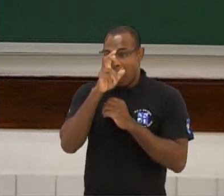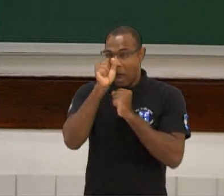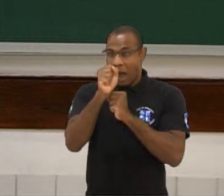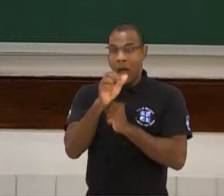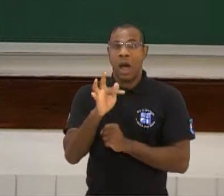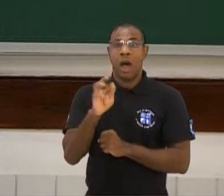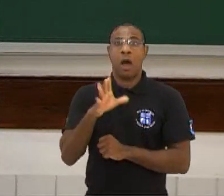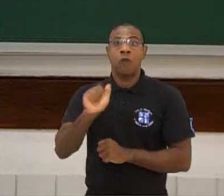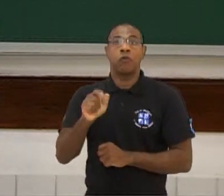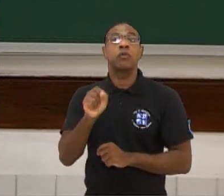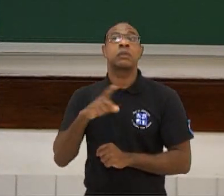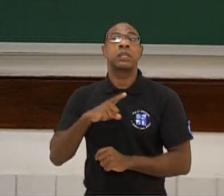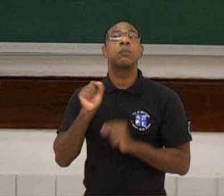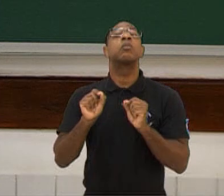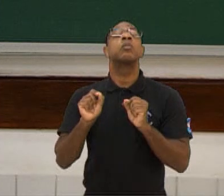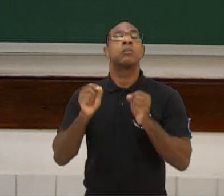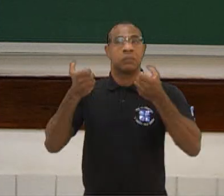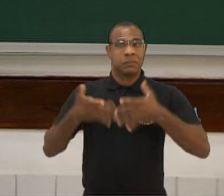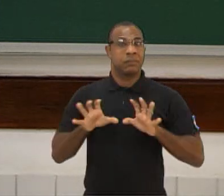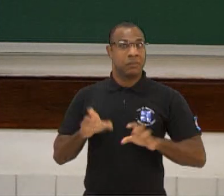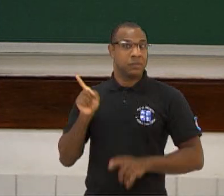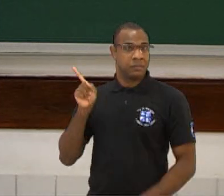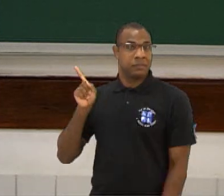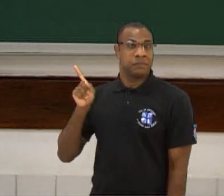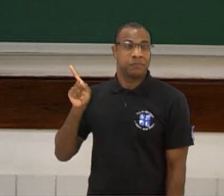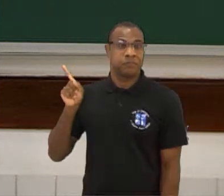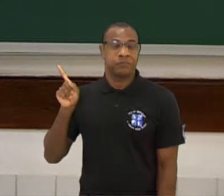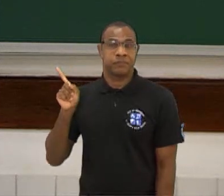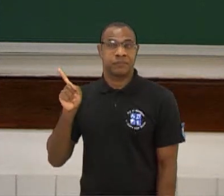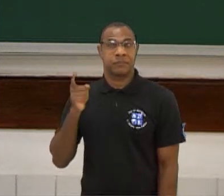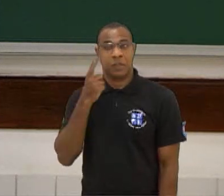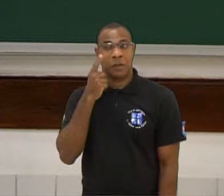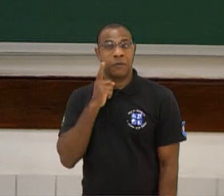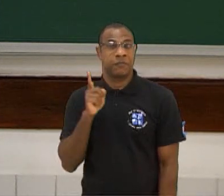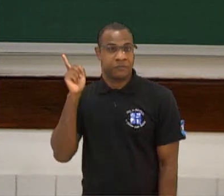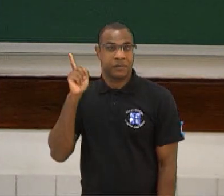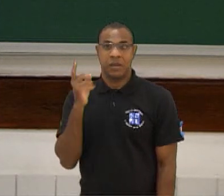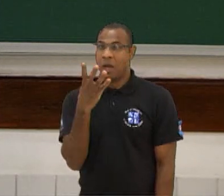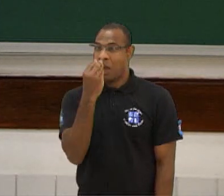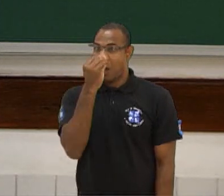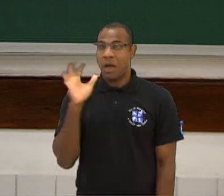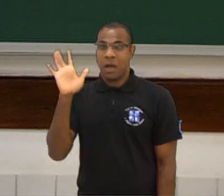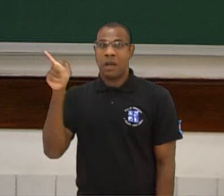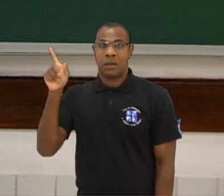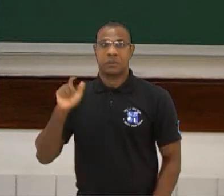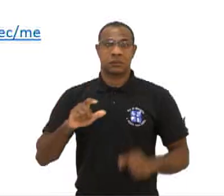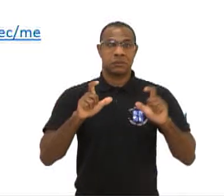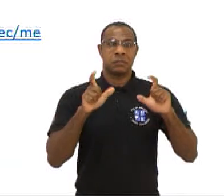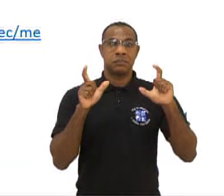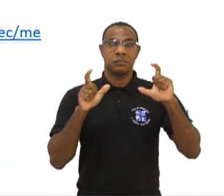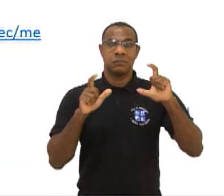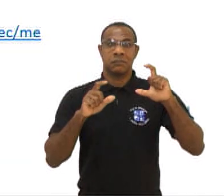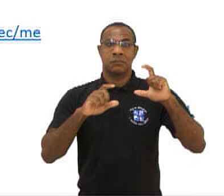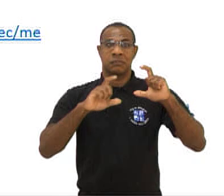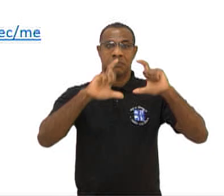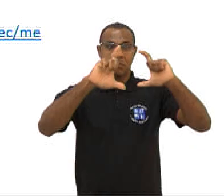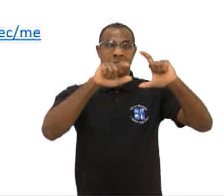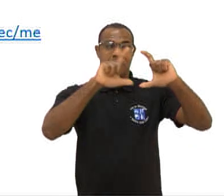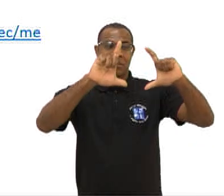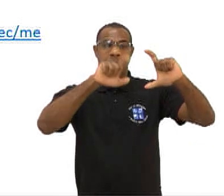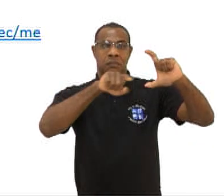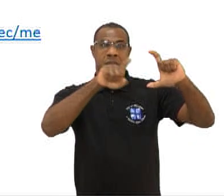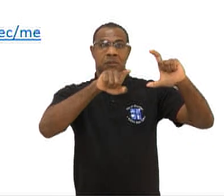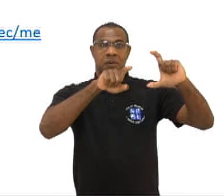é assim, ó. Analisando de alguma forma é que, veja essa figurinha, a força que o cavalo faz sobre a carroça,